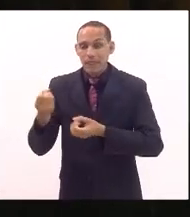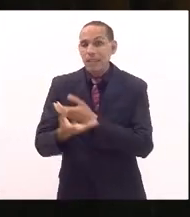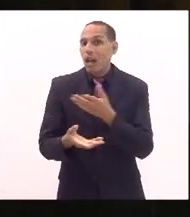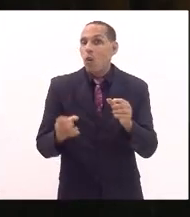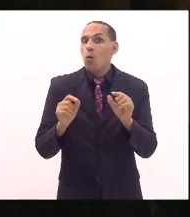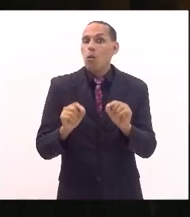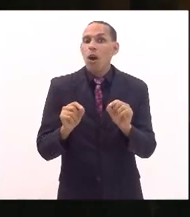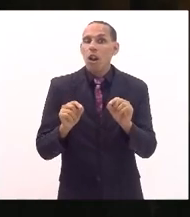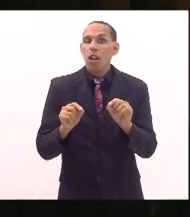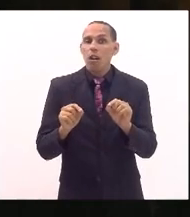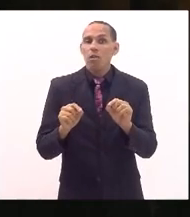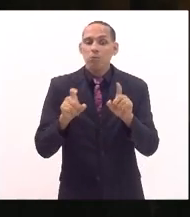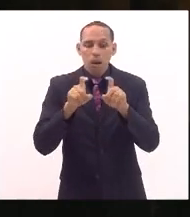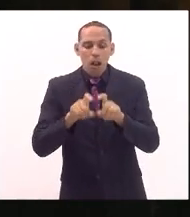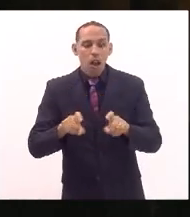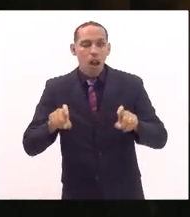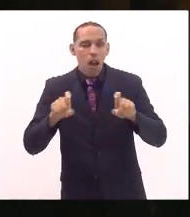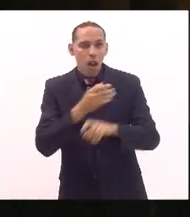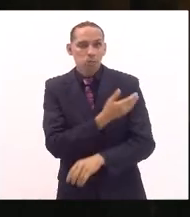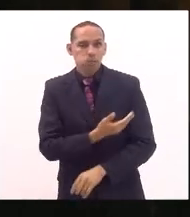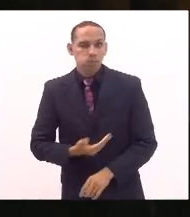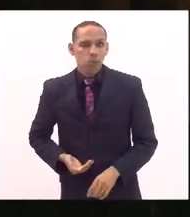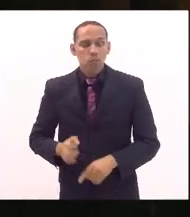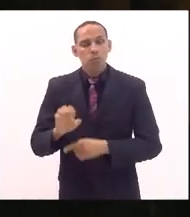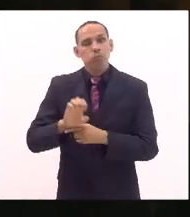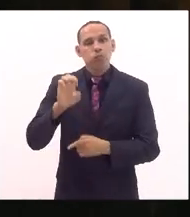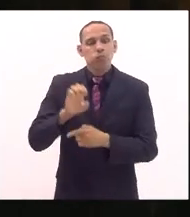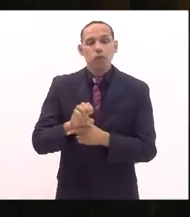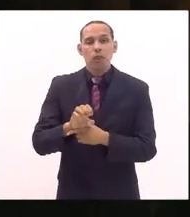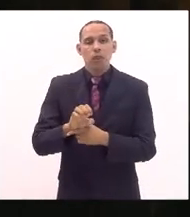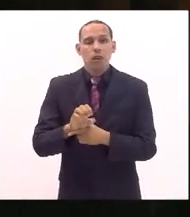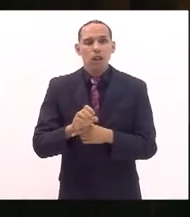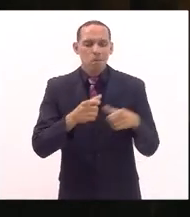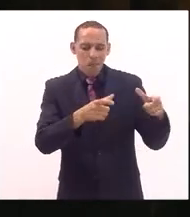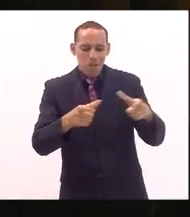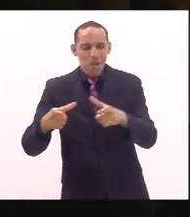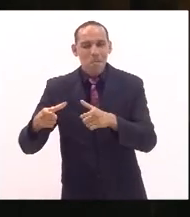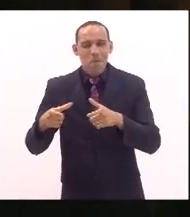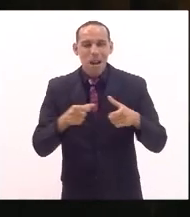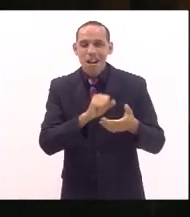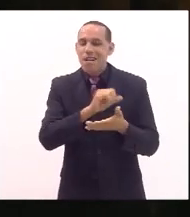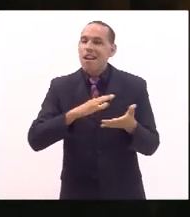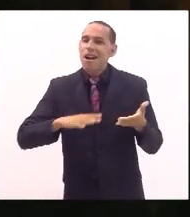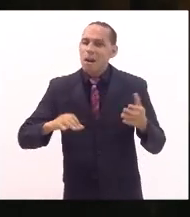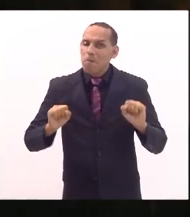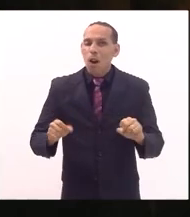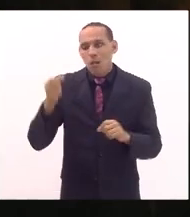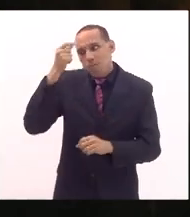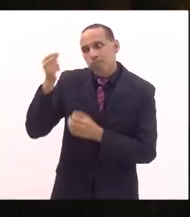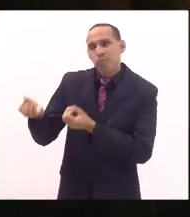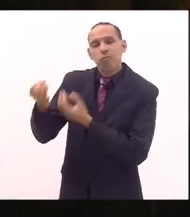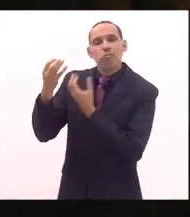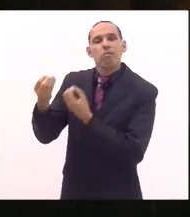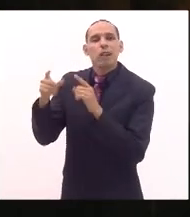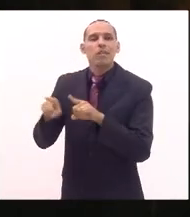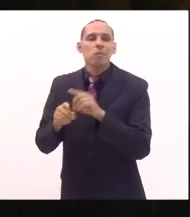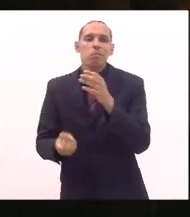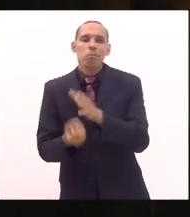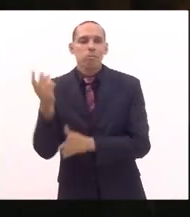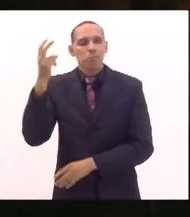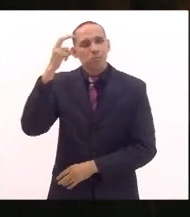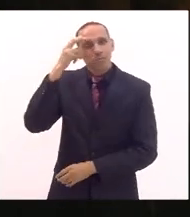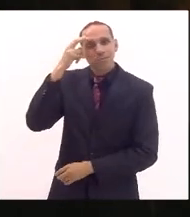inclusive equipamentos públicos estaduais para realização de atividades de conscientização e produção cultural